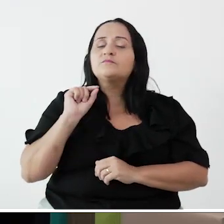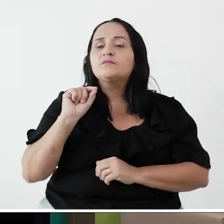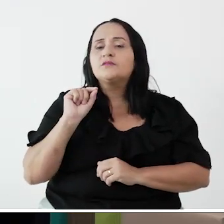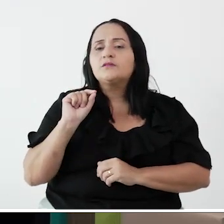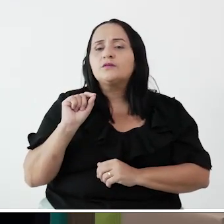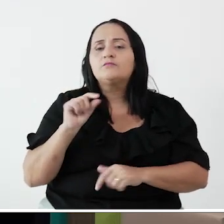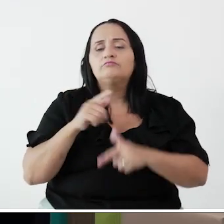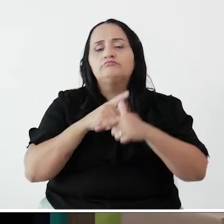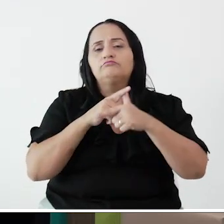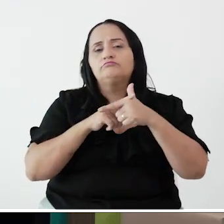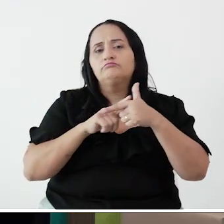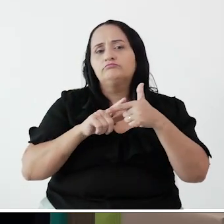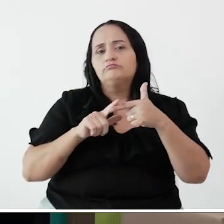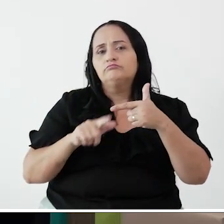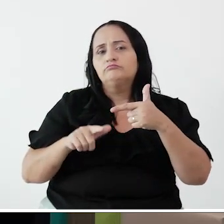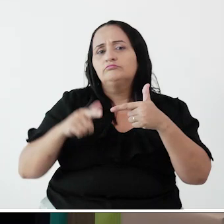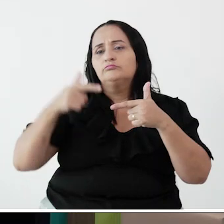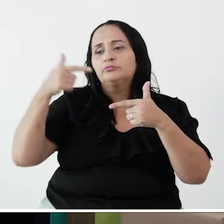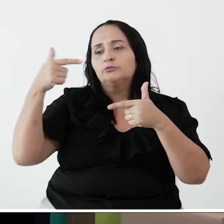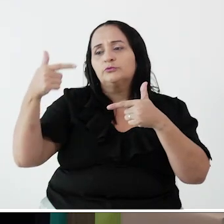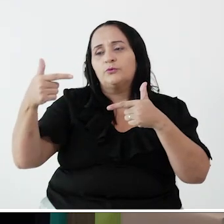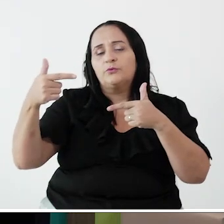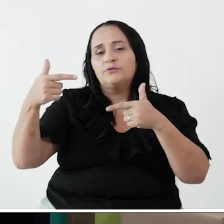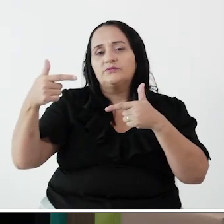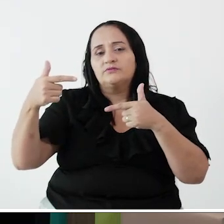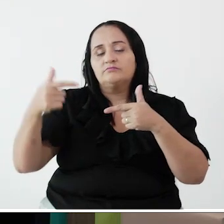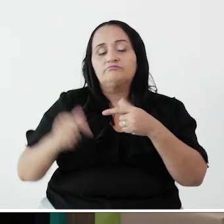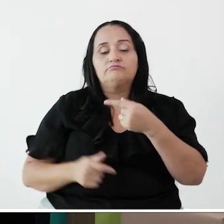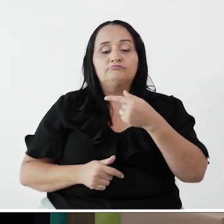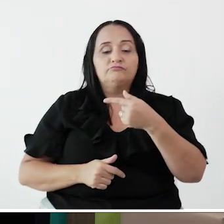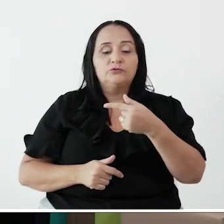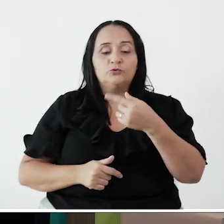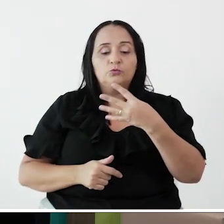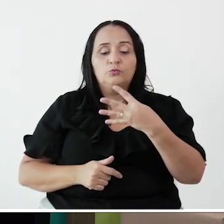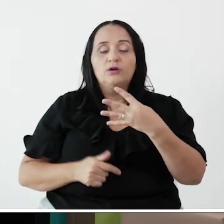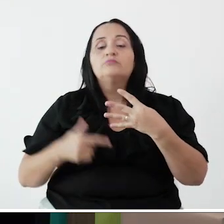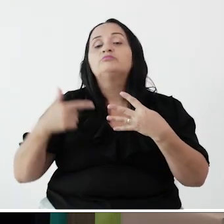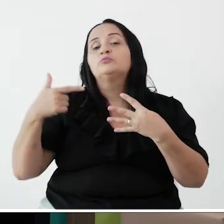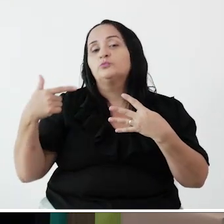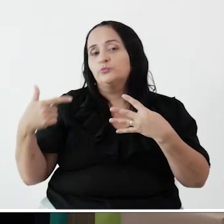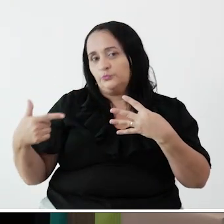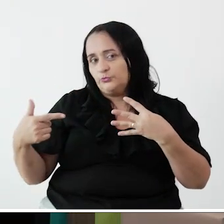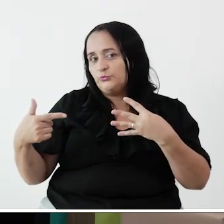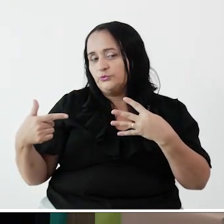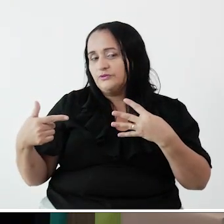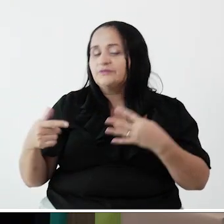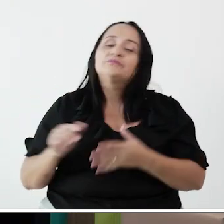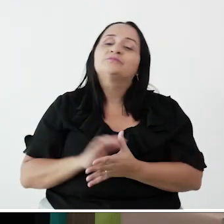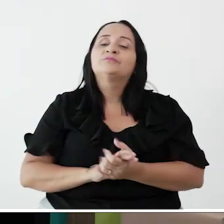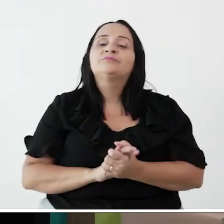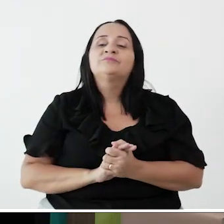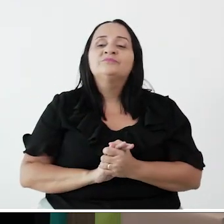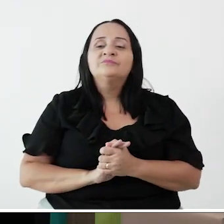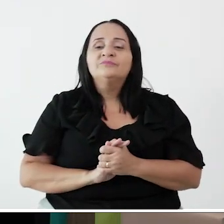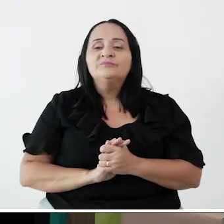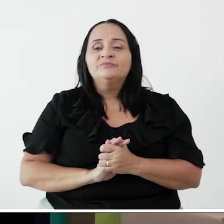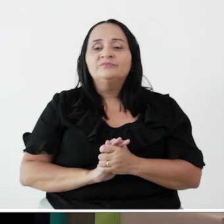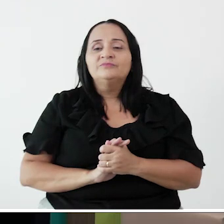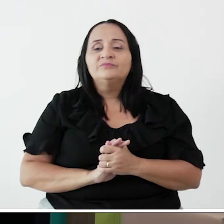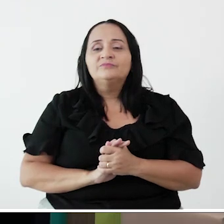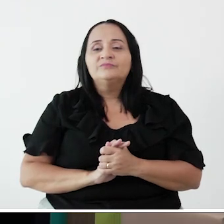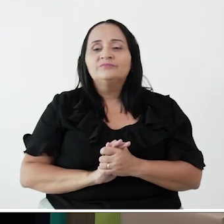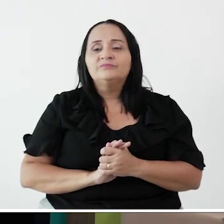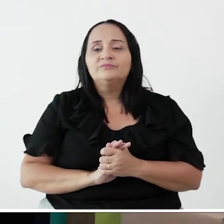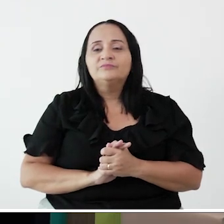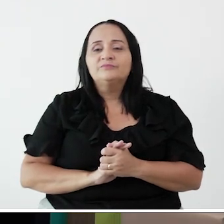Então, eu sei que o número 2, 12, é dividido por 2. E o número 24 também é divisível por